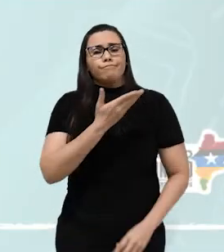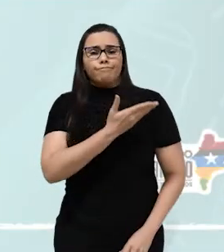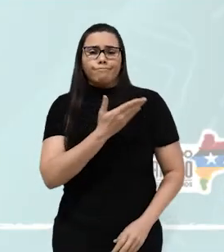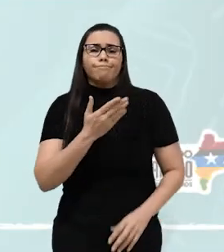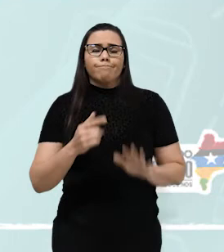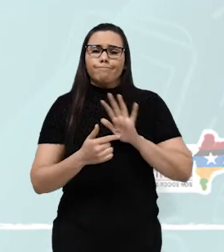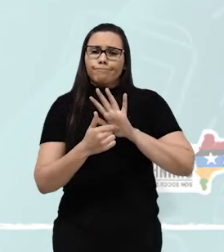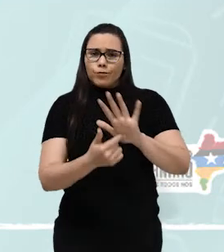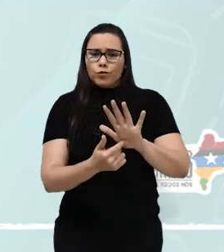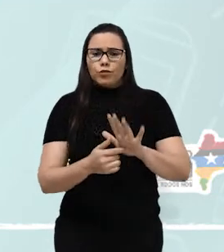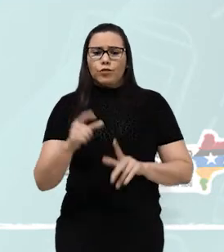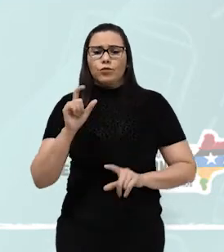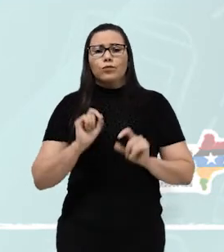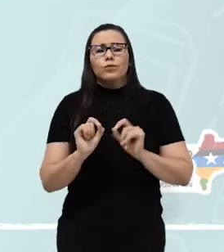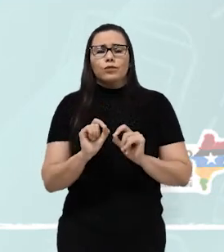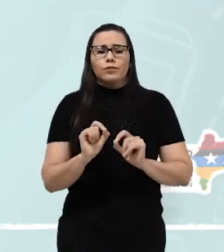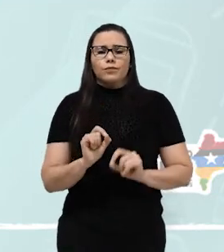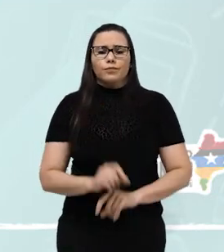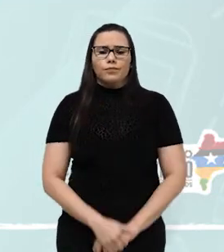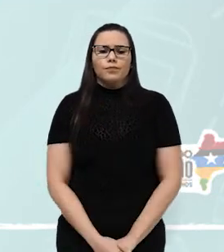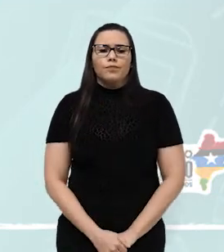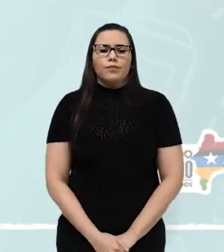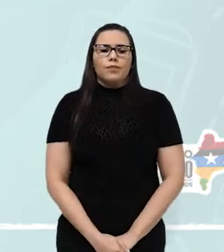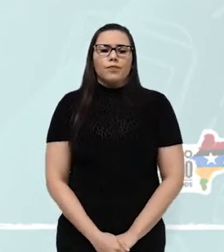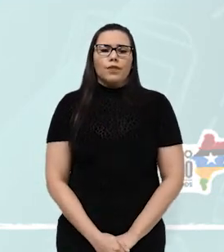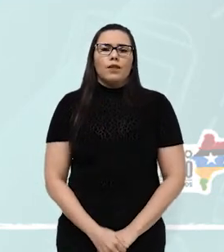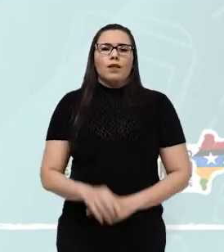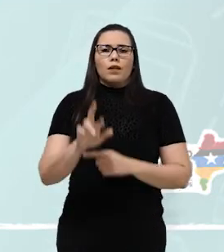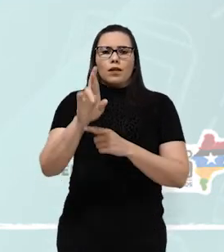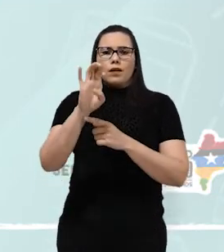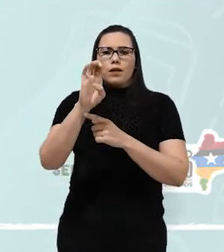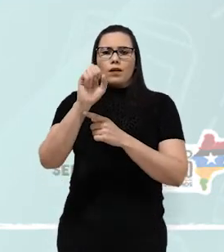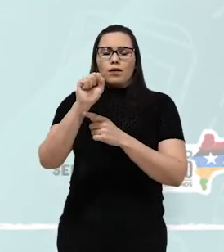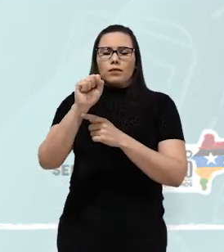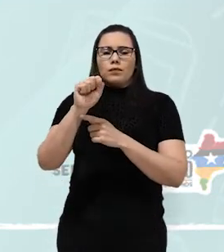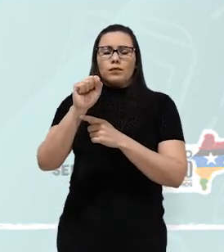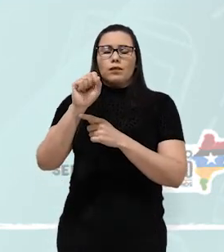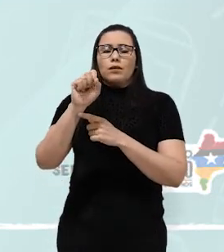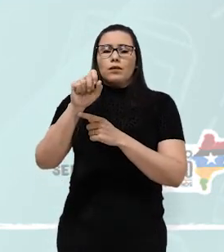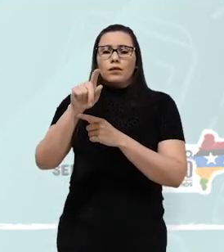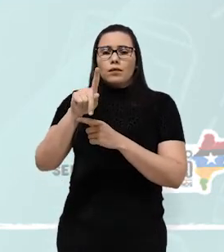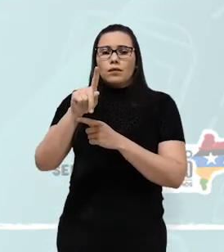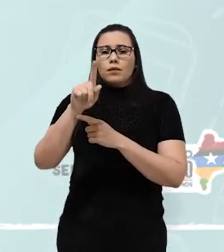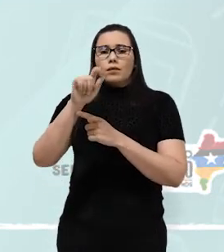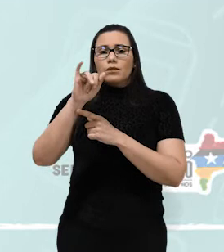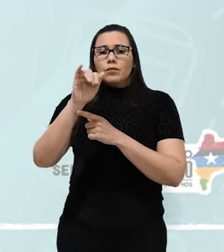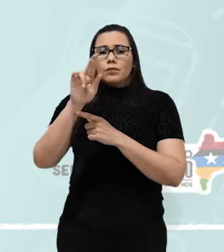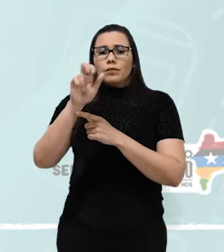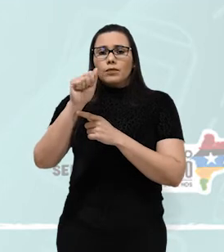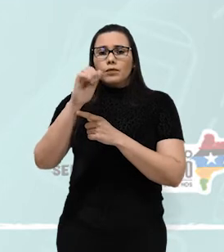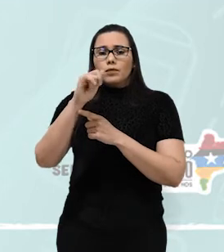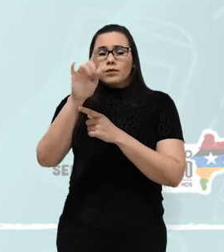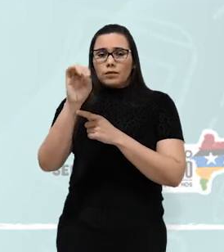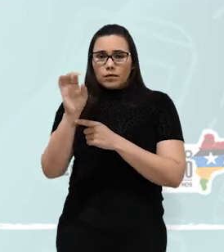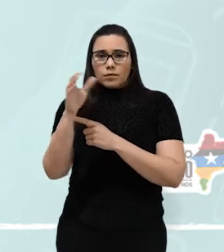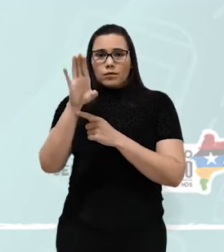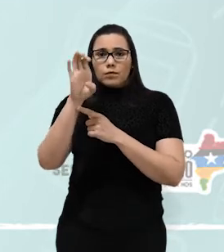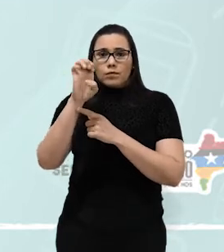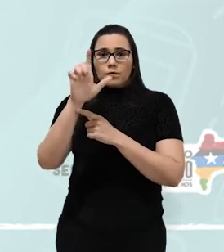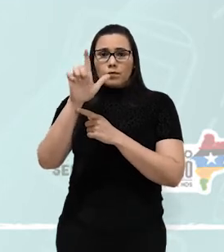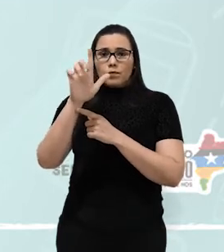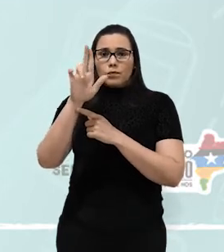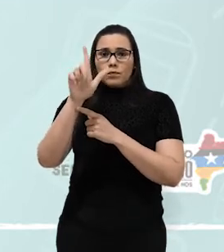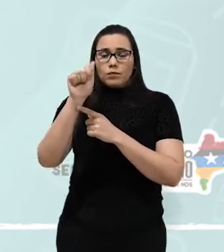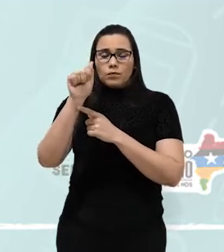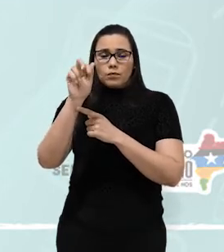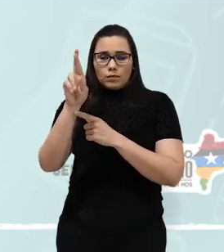um indivíduo consumidor consome um carboidrato, ele vai reagir com o oxigênio. Esse carboidrato vai